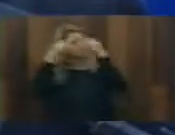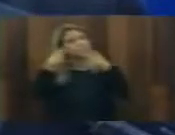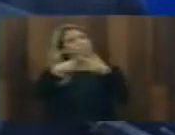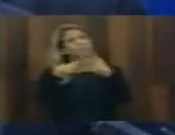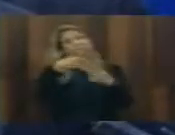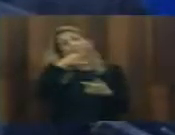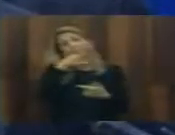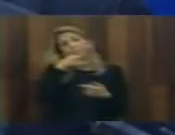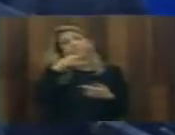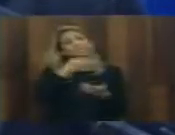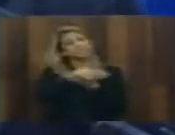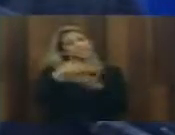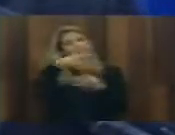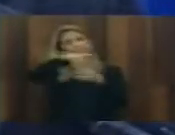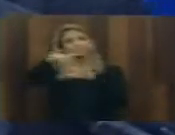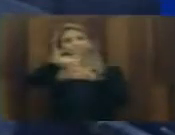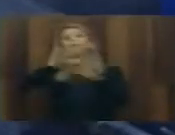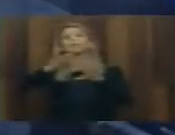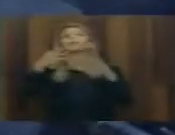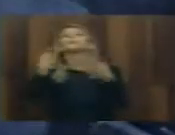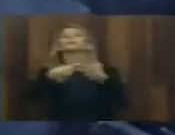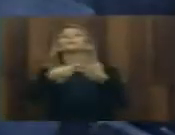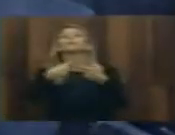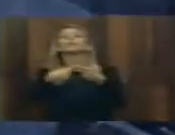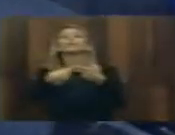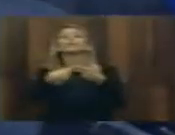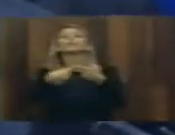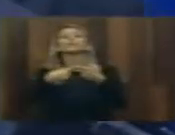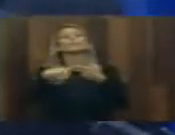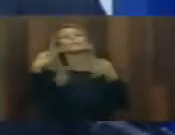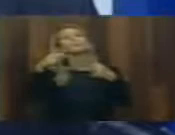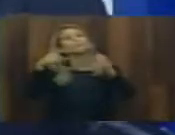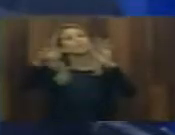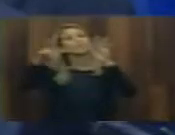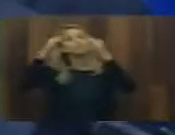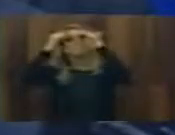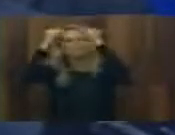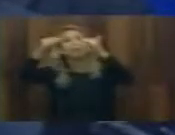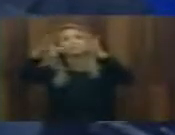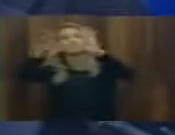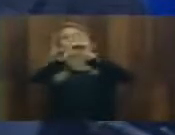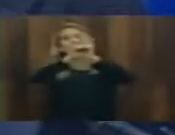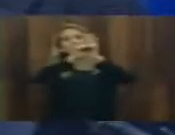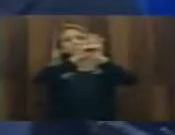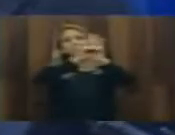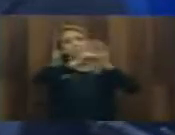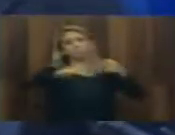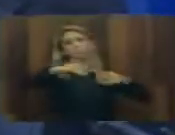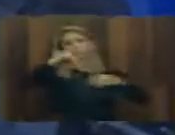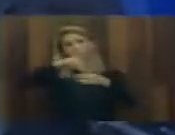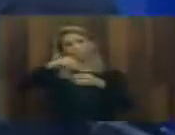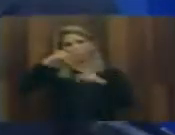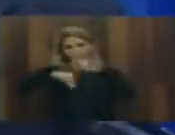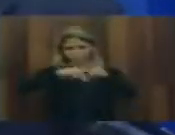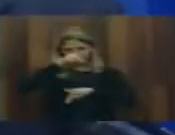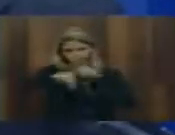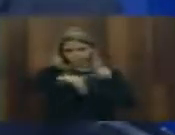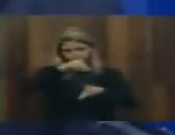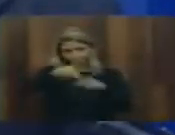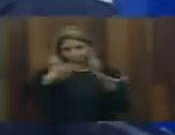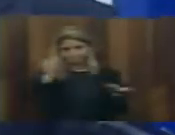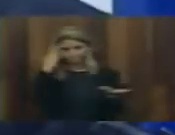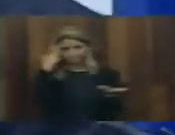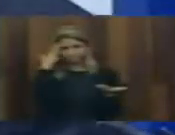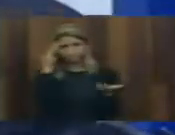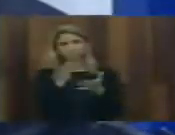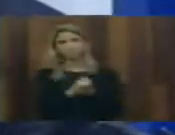assim. Mas não, nós queremos ser respeitados, o direito do cidadão. E aquele povo ali não tem para onde ir mais